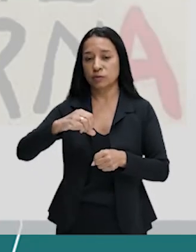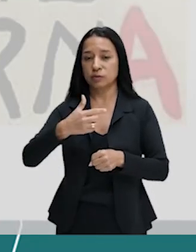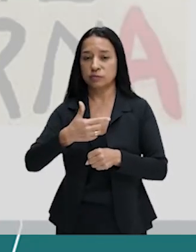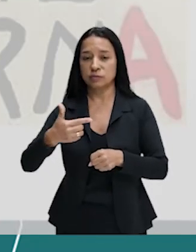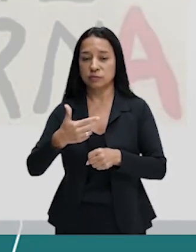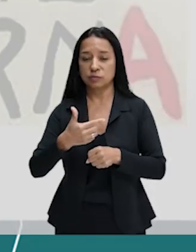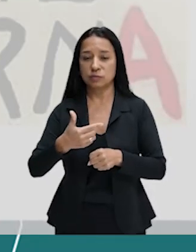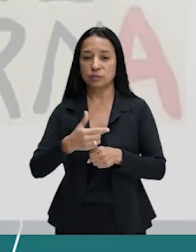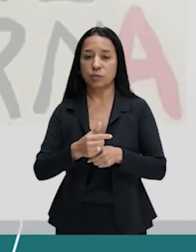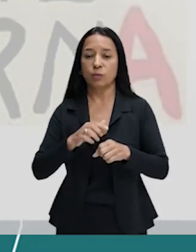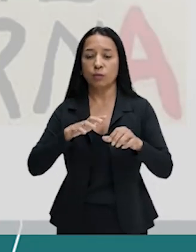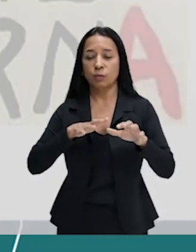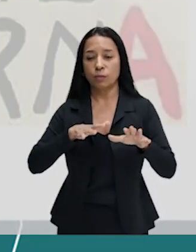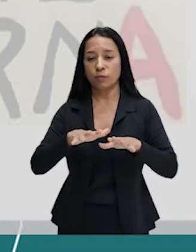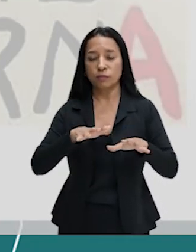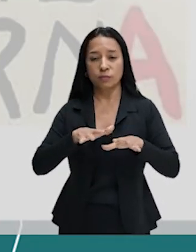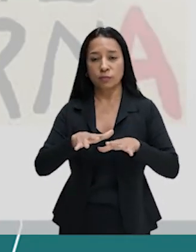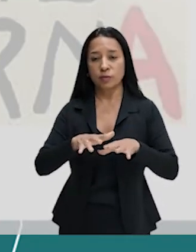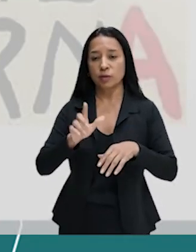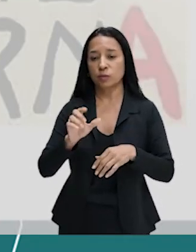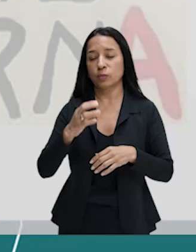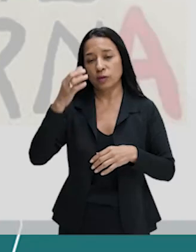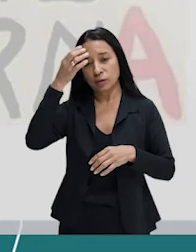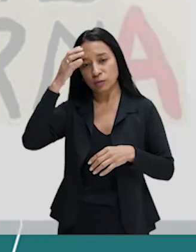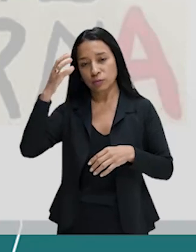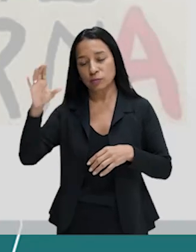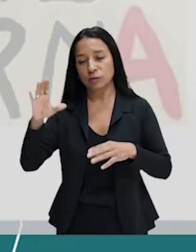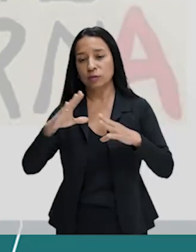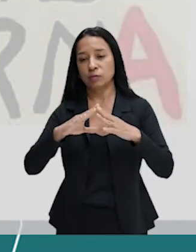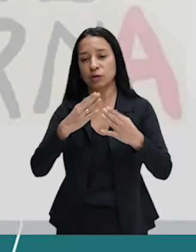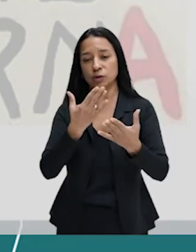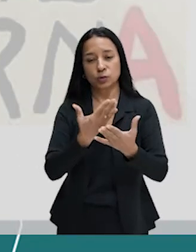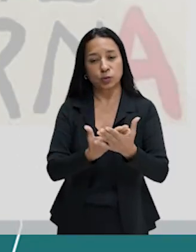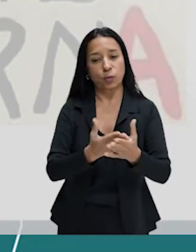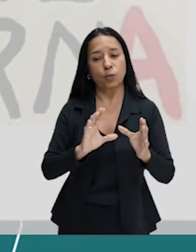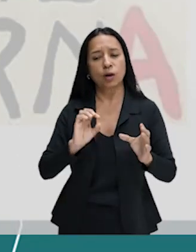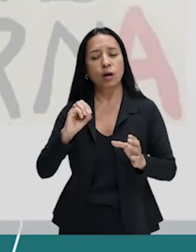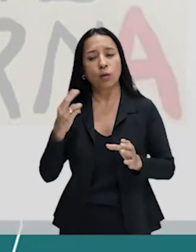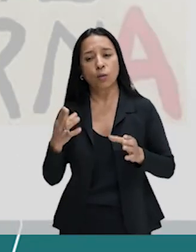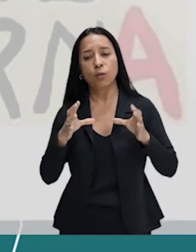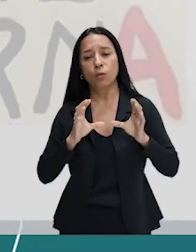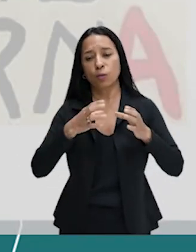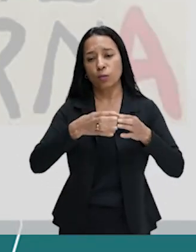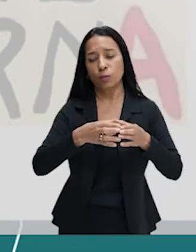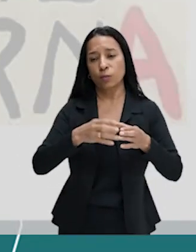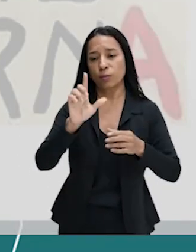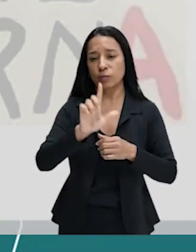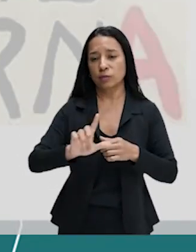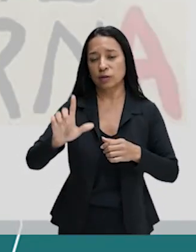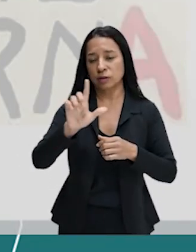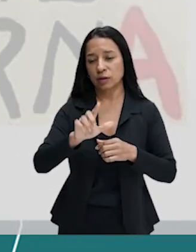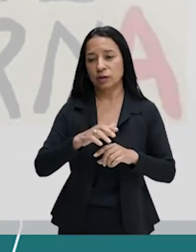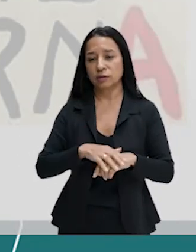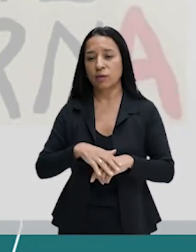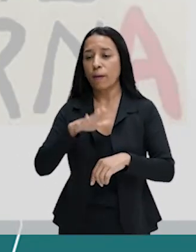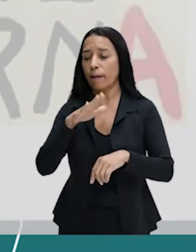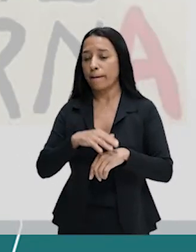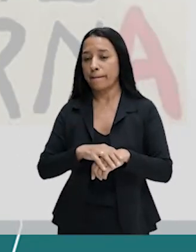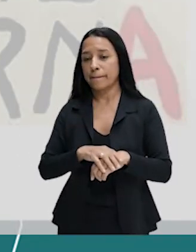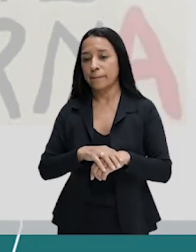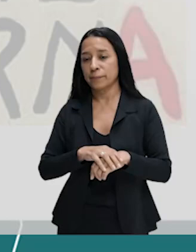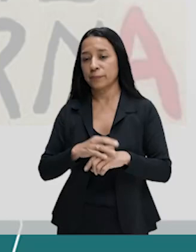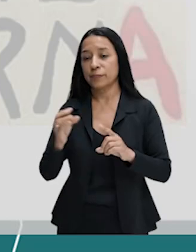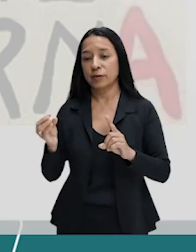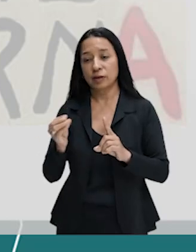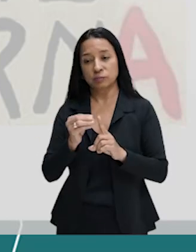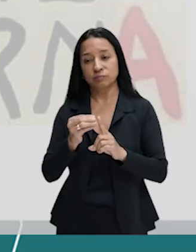o movimento cultural, corrente literária, escola literária, como queiram. É um dos movimentos culturais e artísticos mais importantes. Por que ele